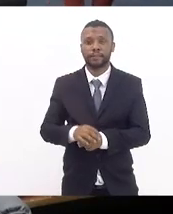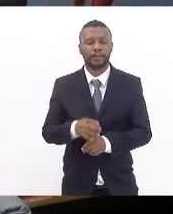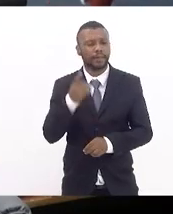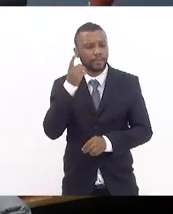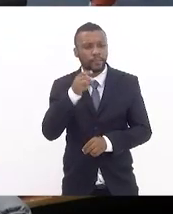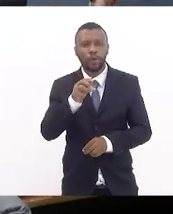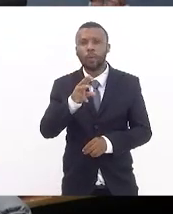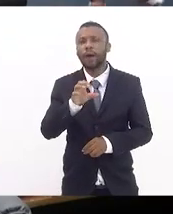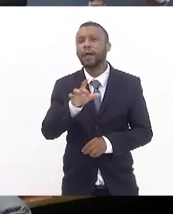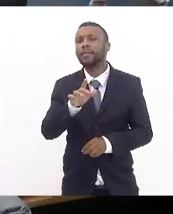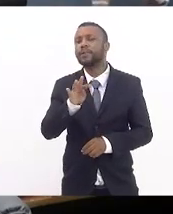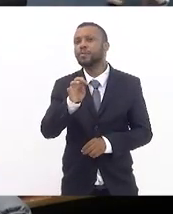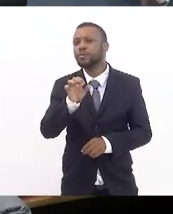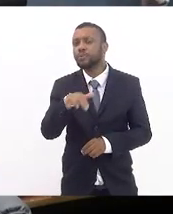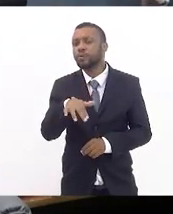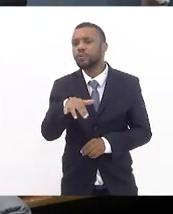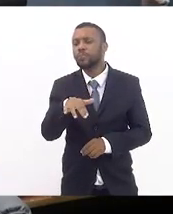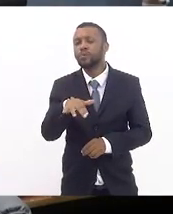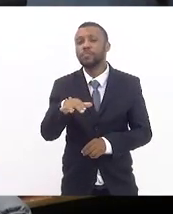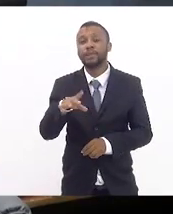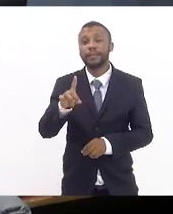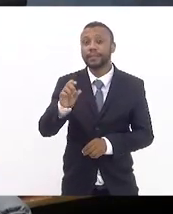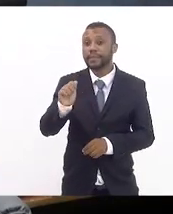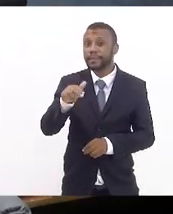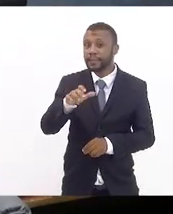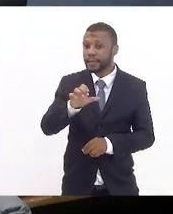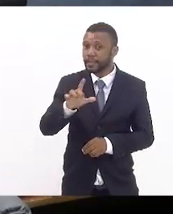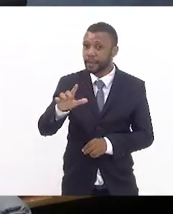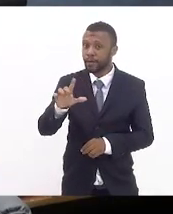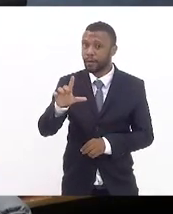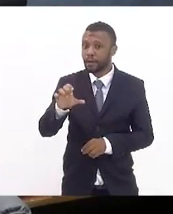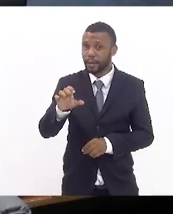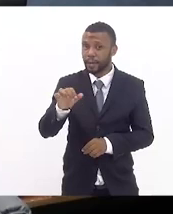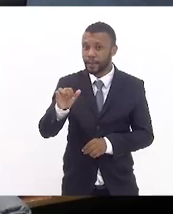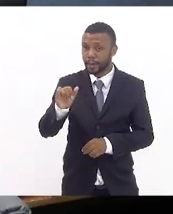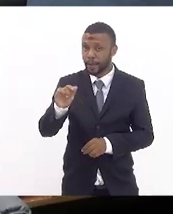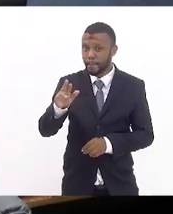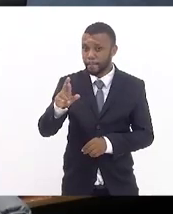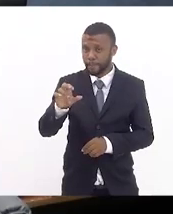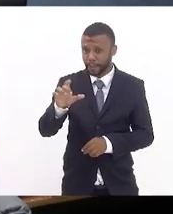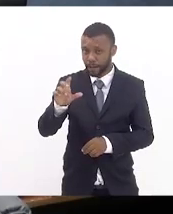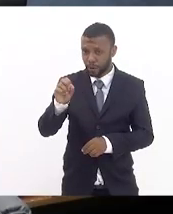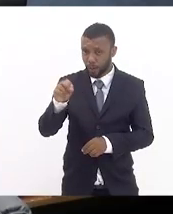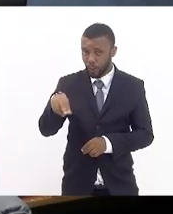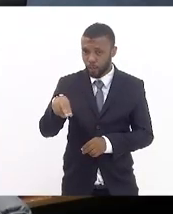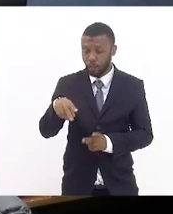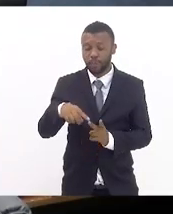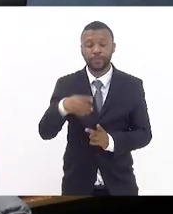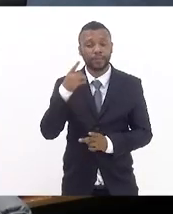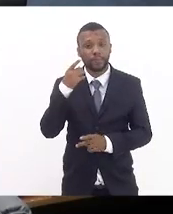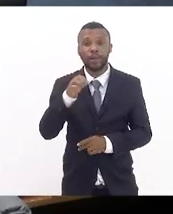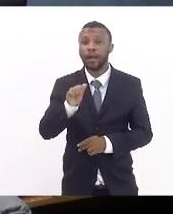deputado Wellington José, deputado Daniel Librelon, deputado Daniel Librelon, deputada Alana Passos.